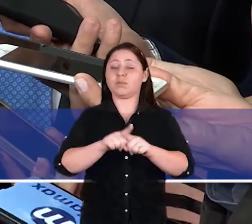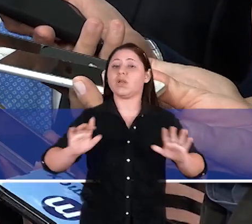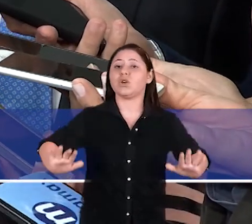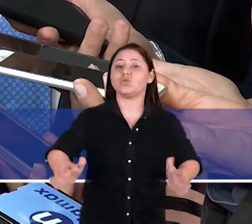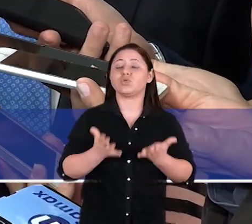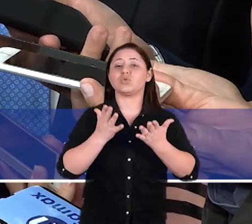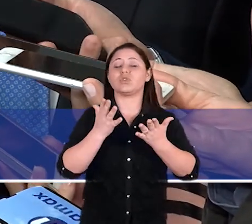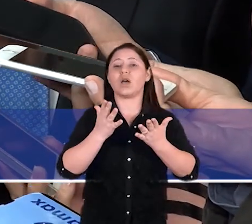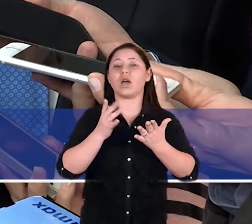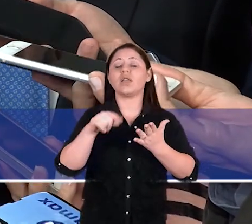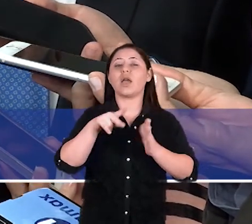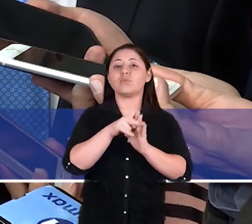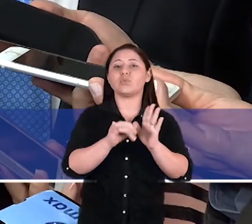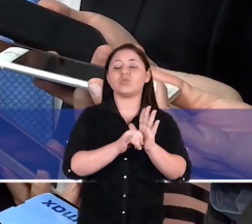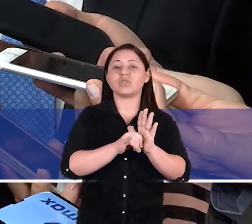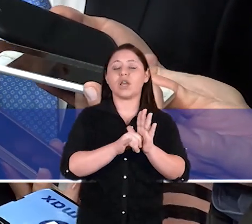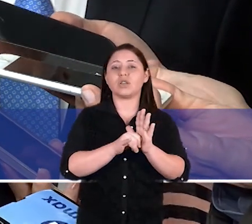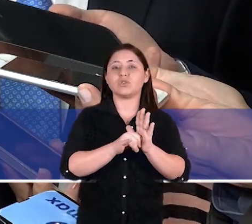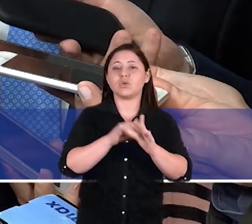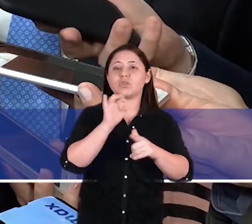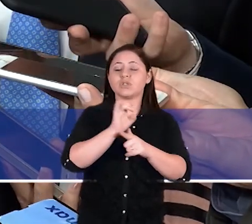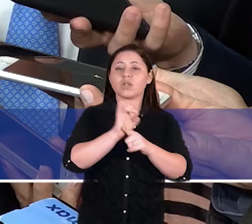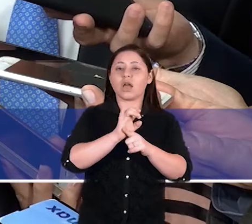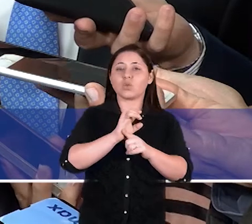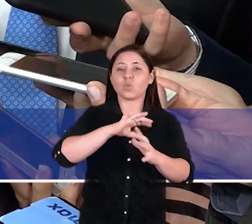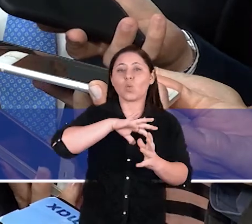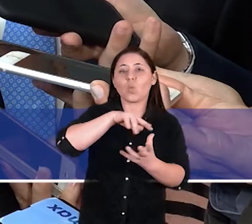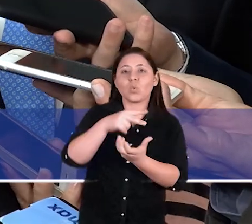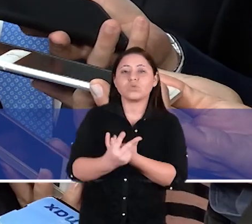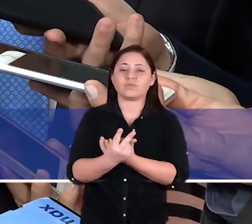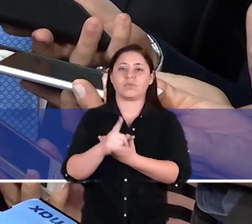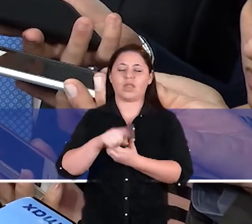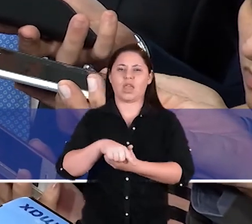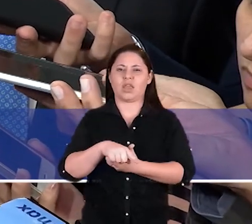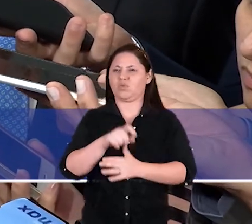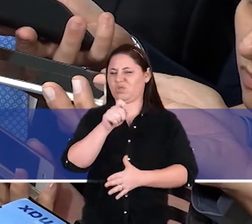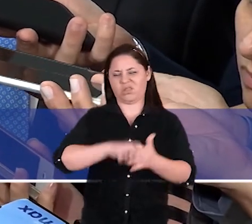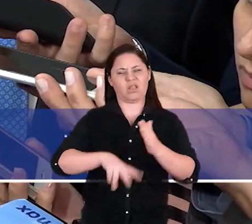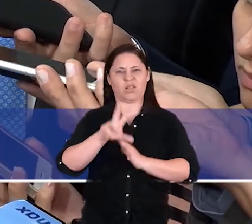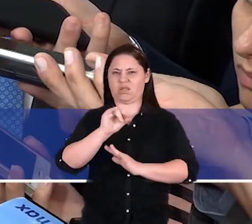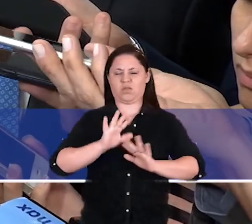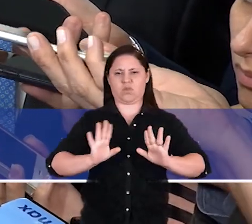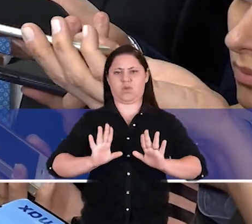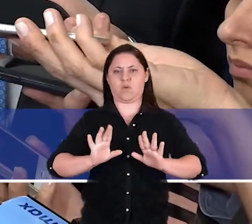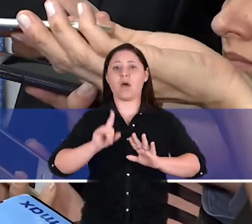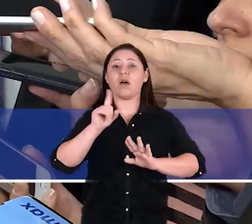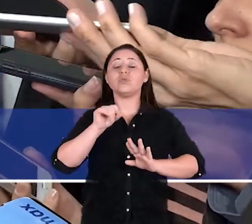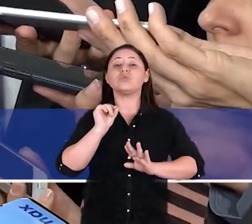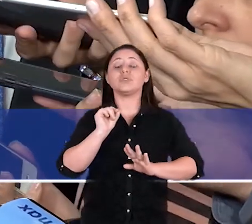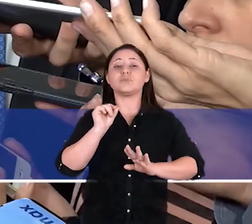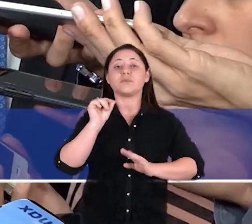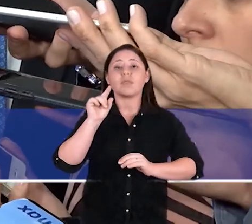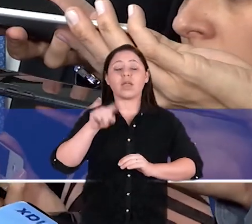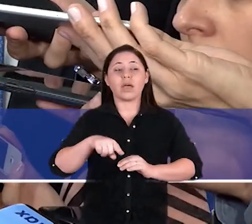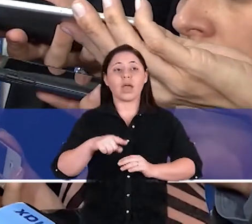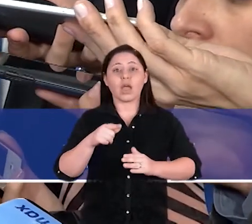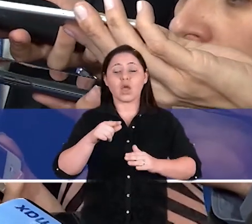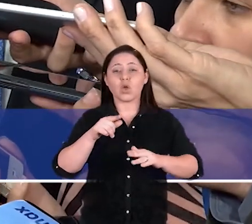e nós estaremos contribuindo para o nosso programa Estado Carbono Neutro. Então, isso não é nenhuma questão de tributo. É